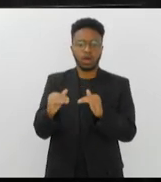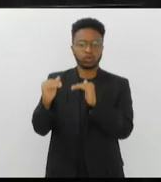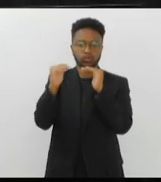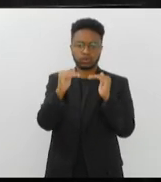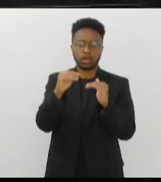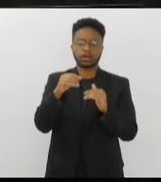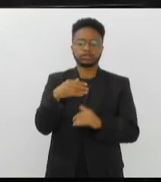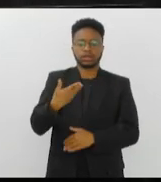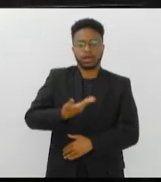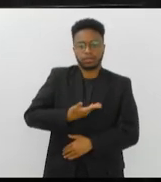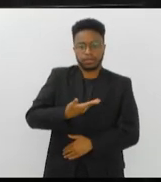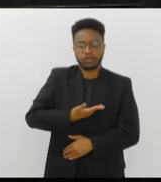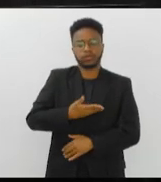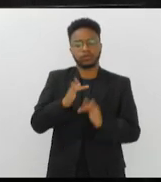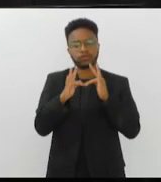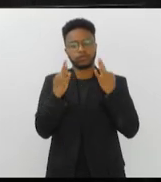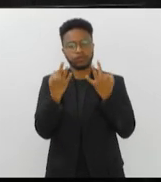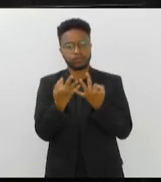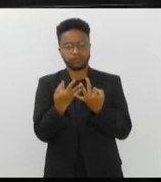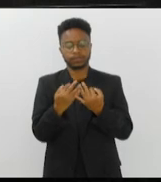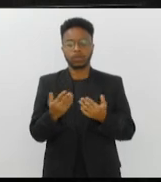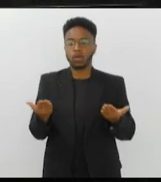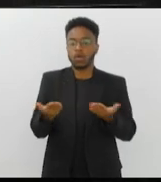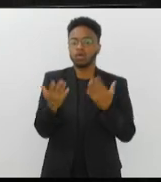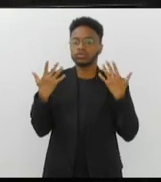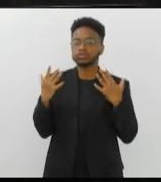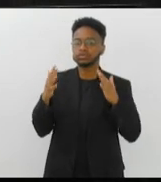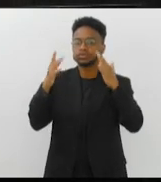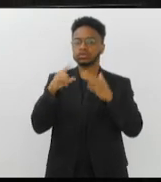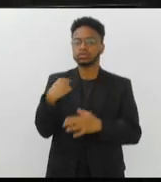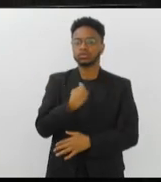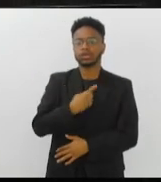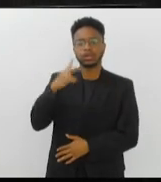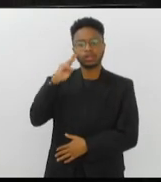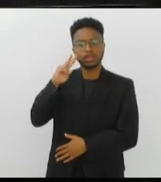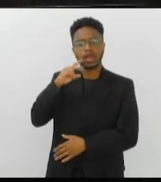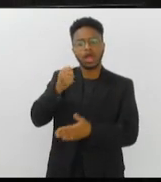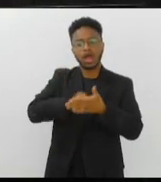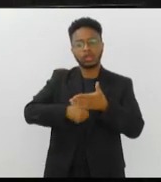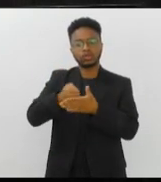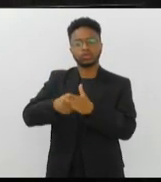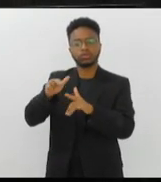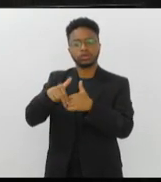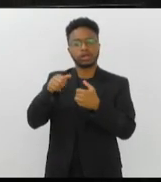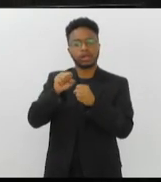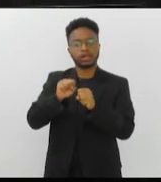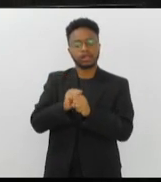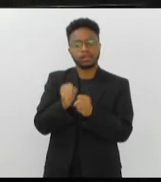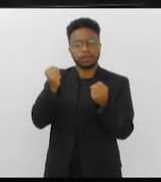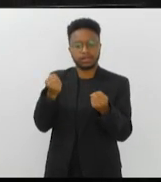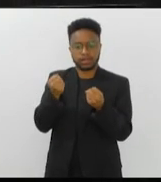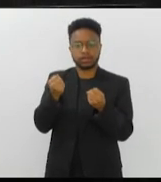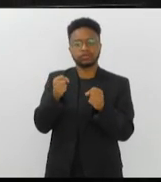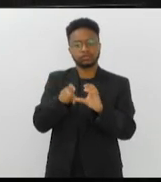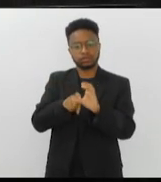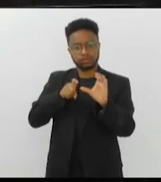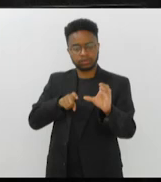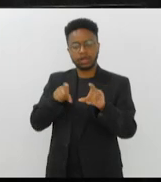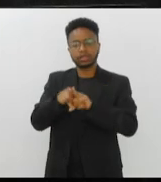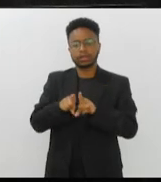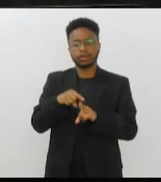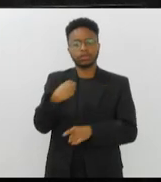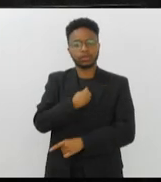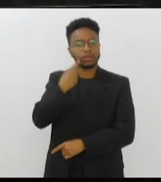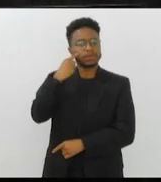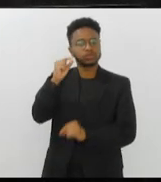familiares. Essa celebração nos remete pela luta da liberdade e independência. Isso nos leva ao pensamento